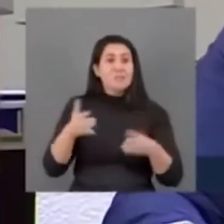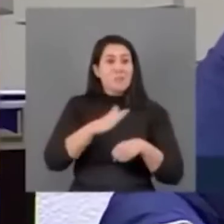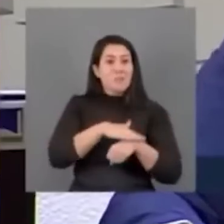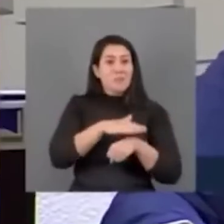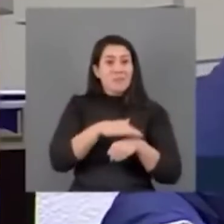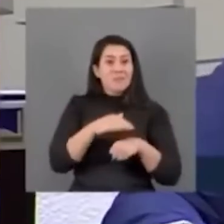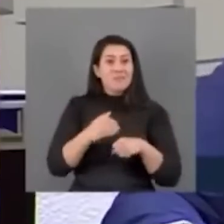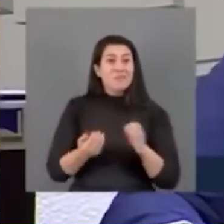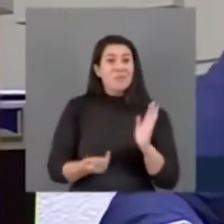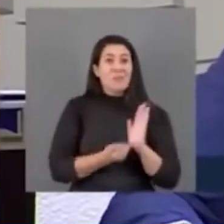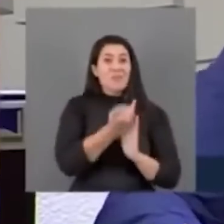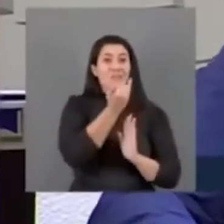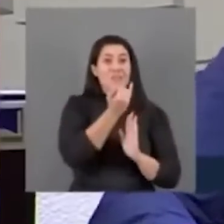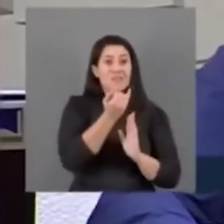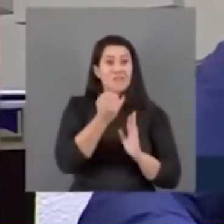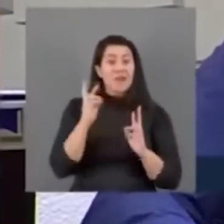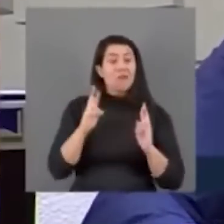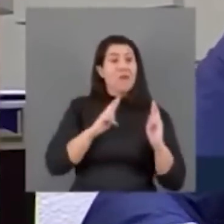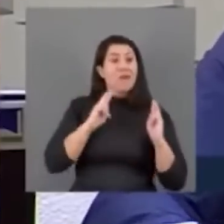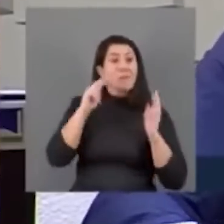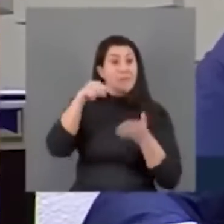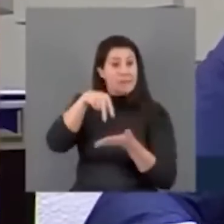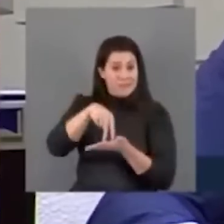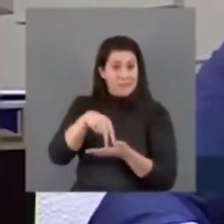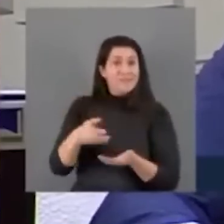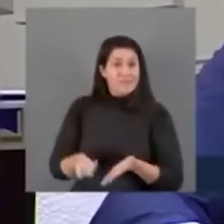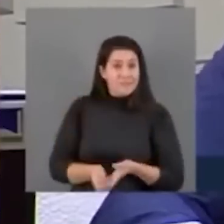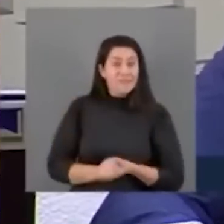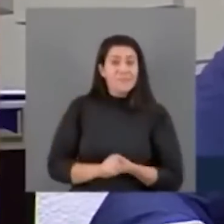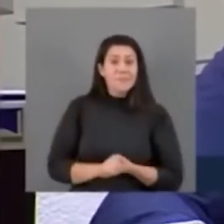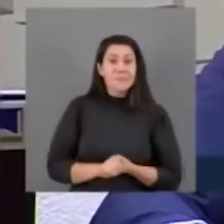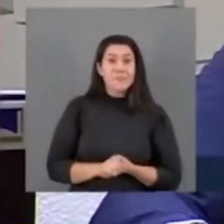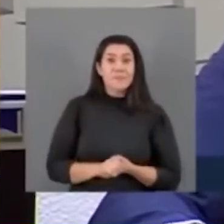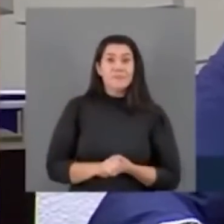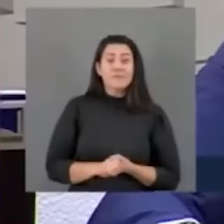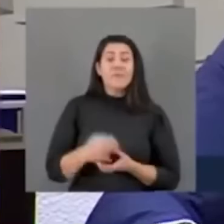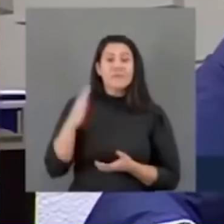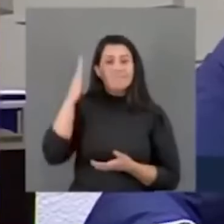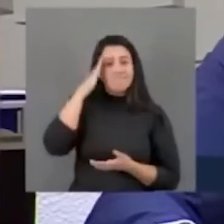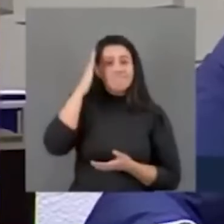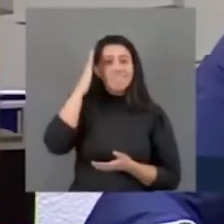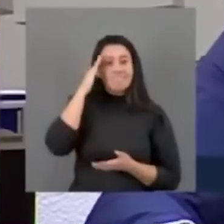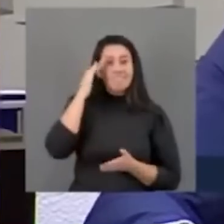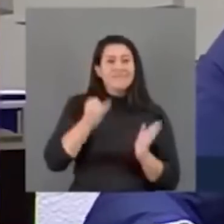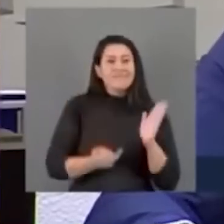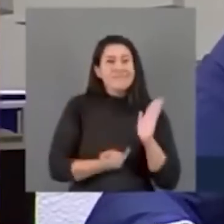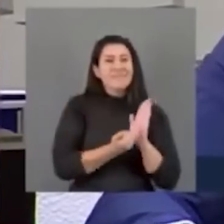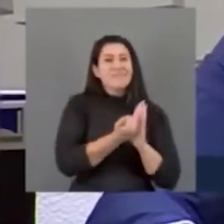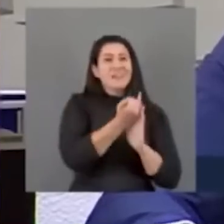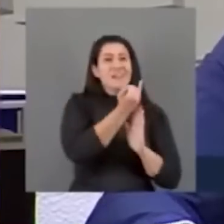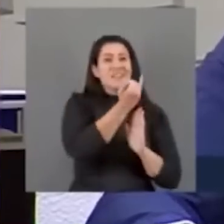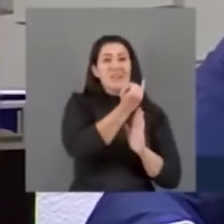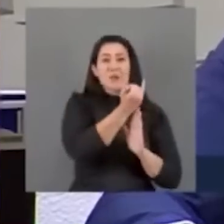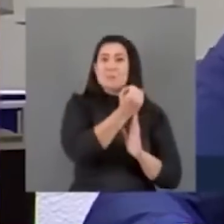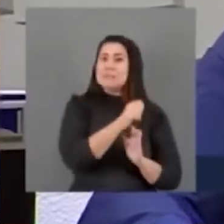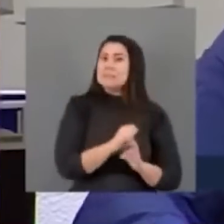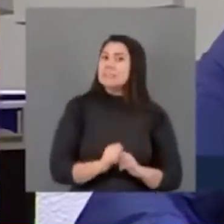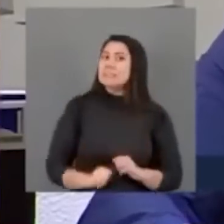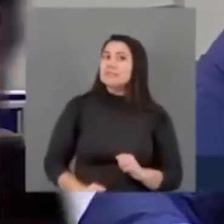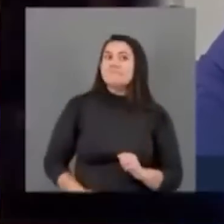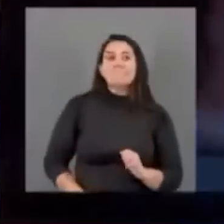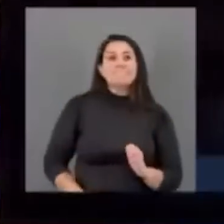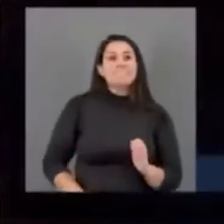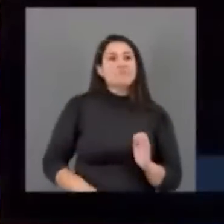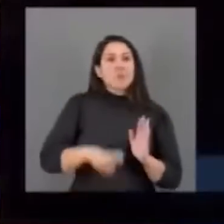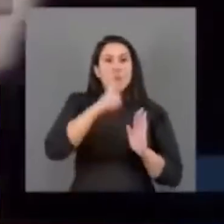Então o que eu sei é que a inflação é o imposto mais perverso que existe que prejudica